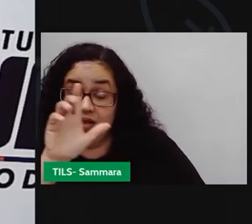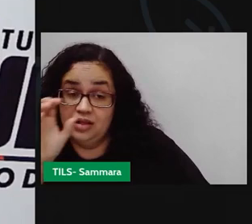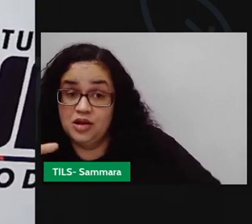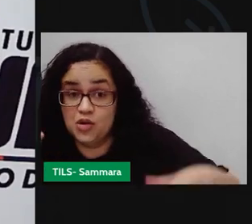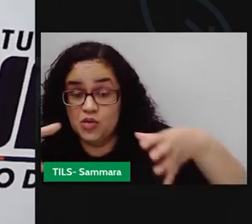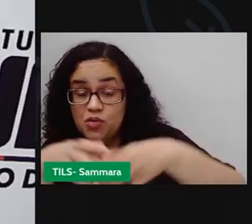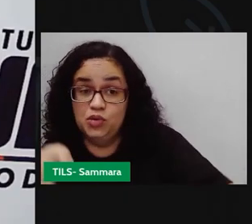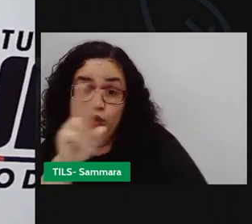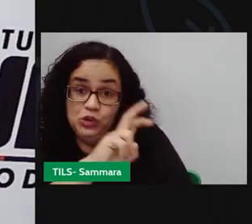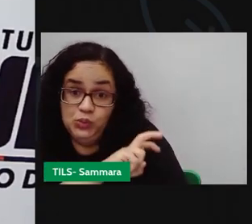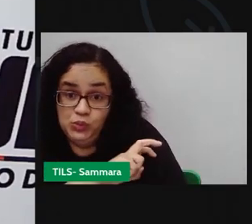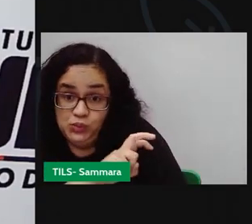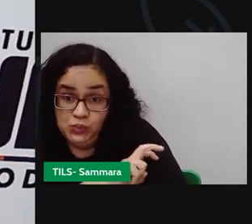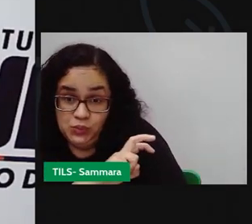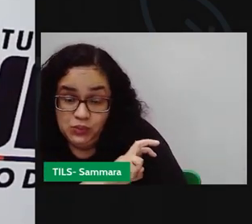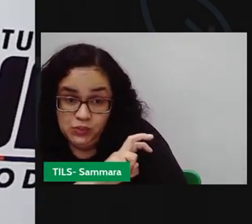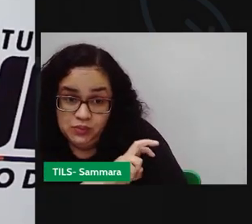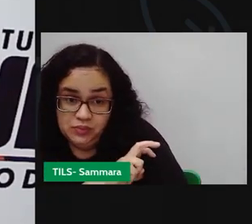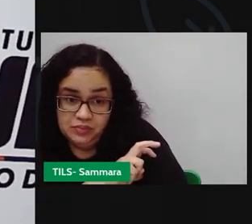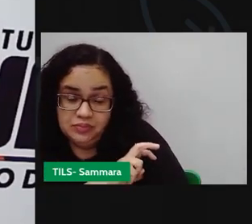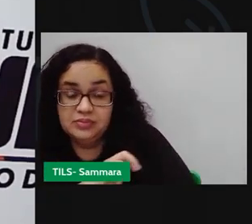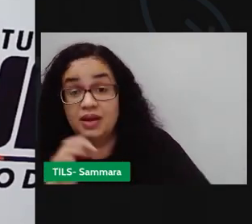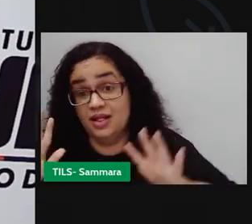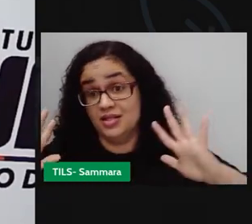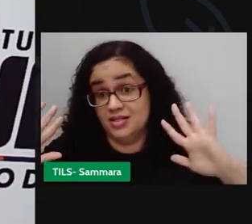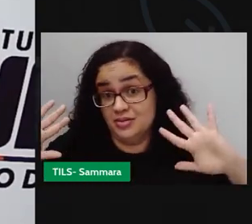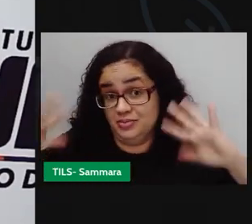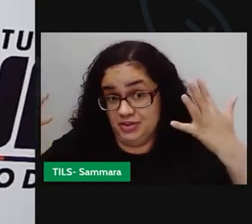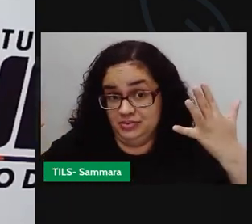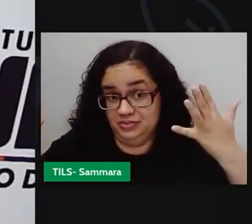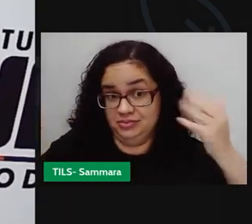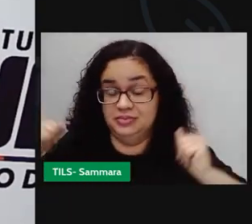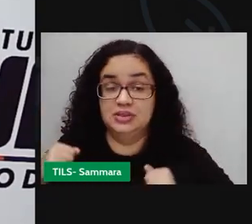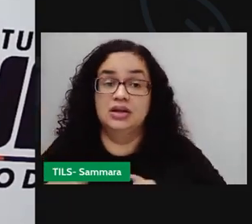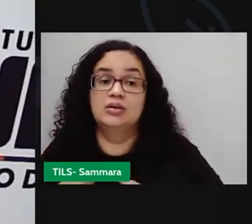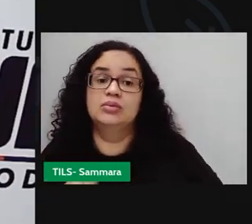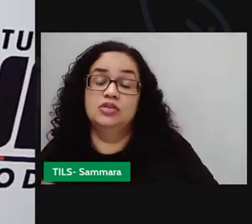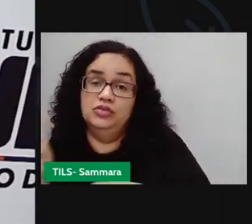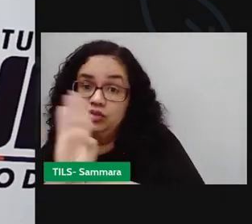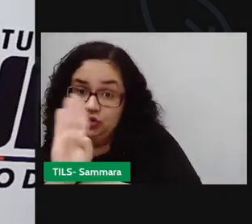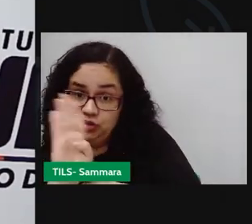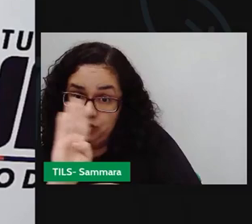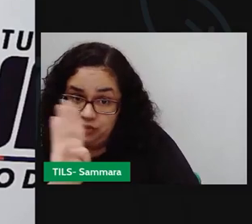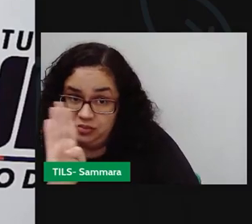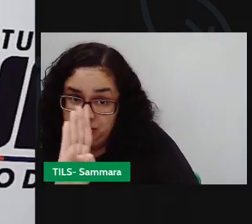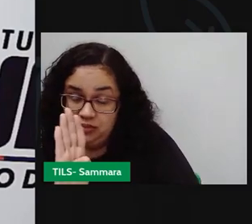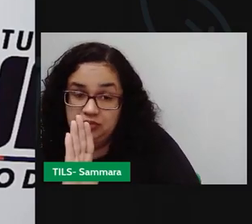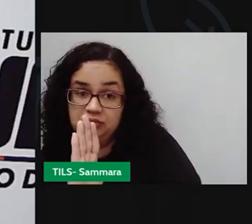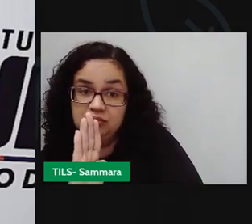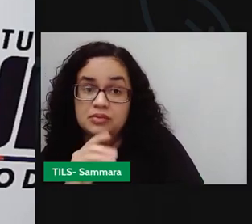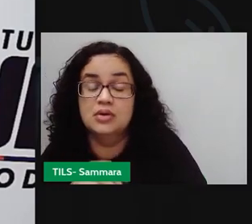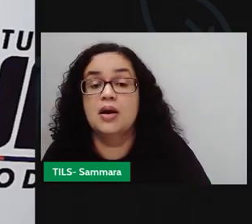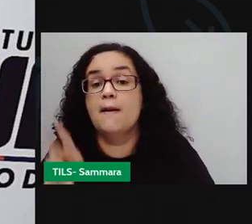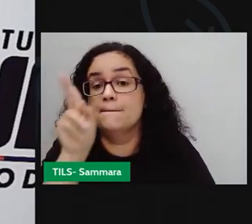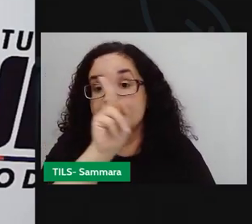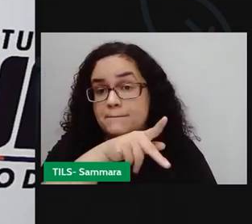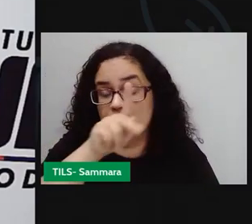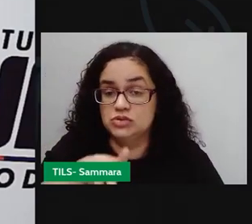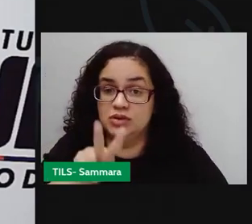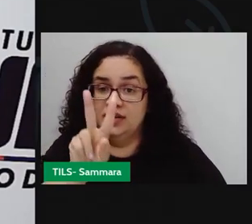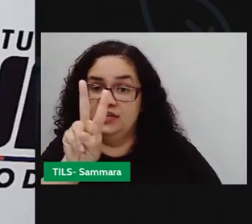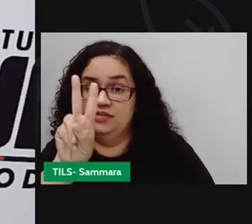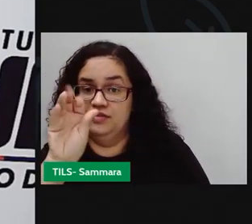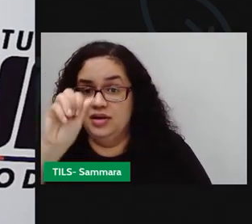Olá, turma do quinto ano! E aí, animados para mais uma videoaula? Pois é, eu sou a